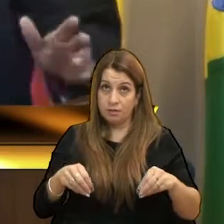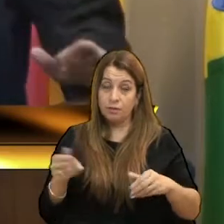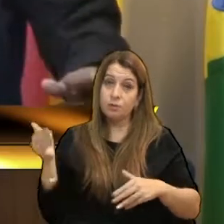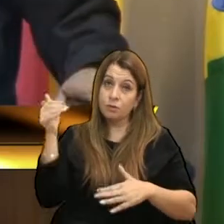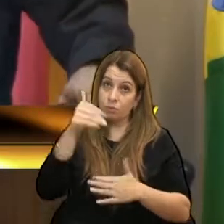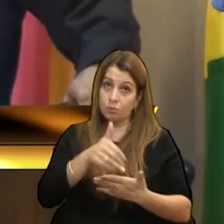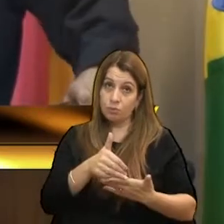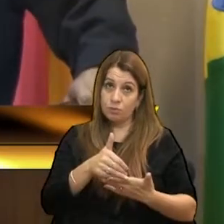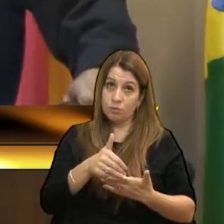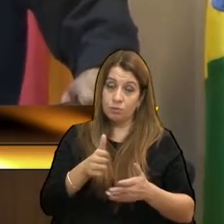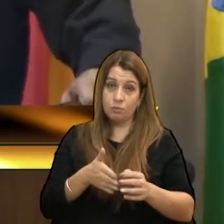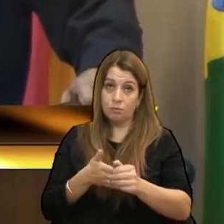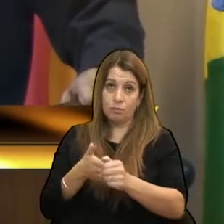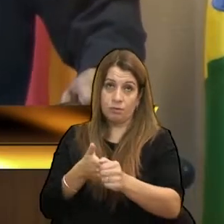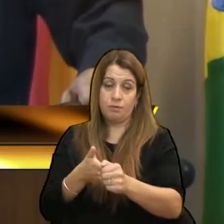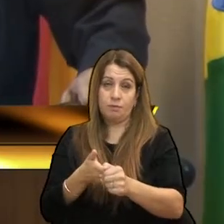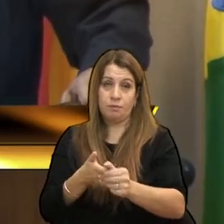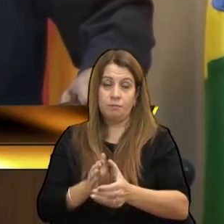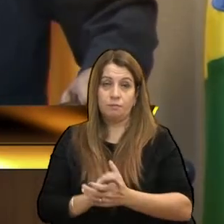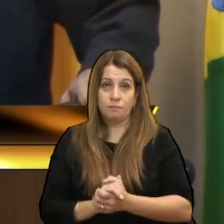trouxe por orientação